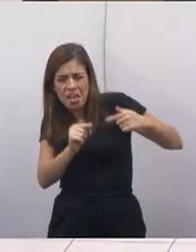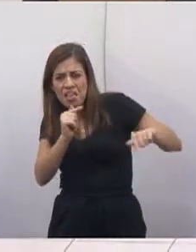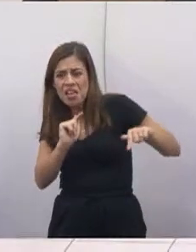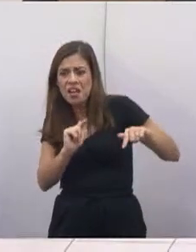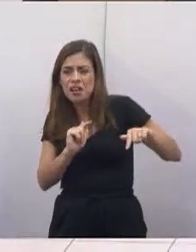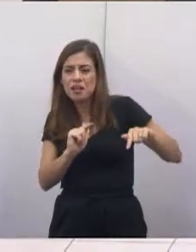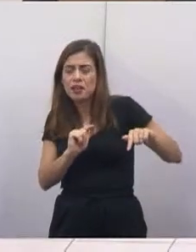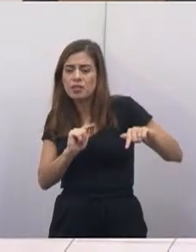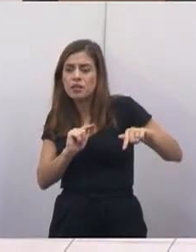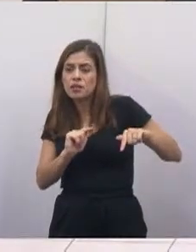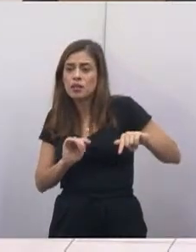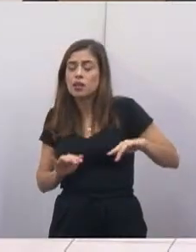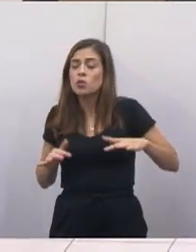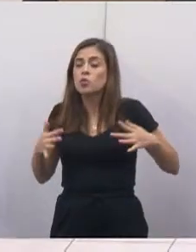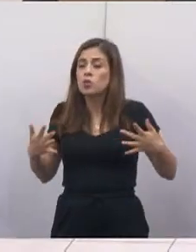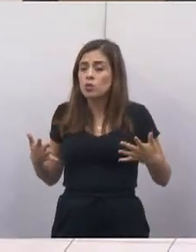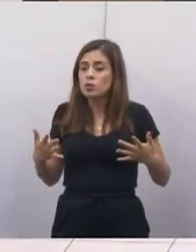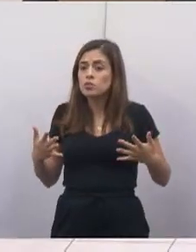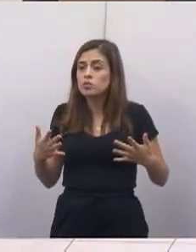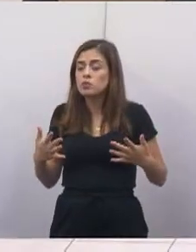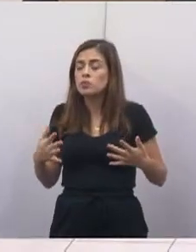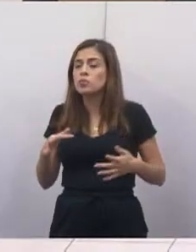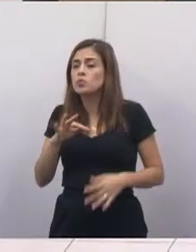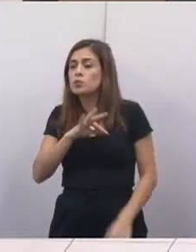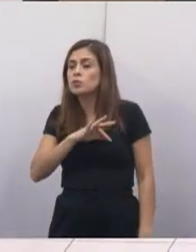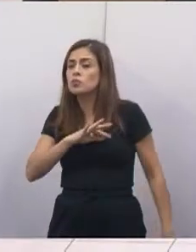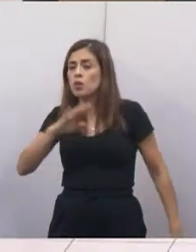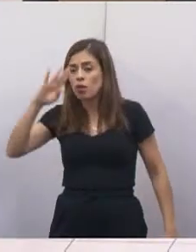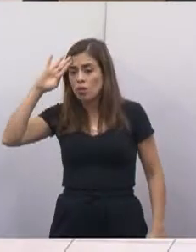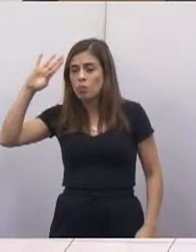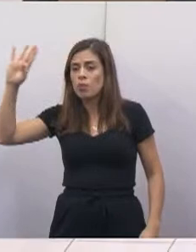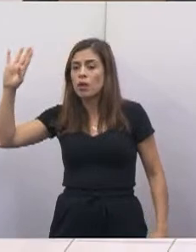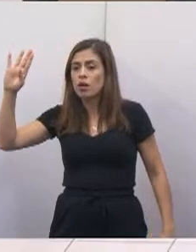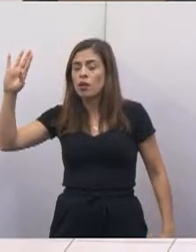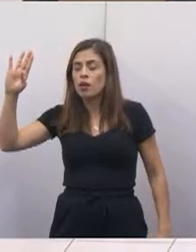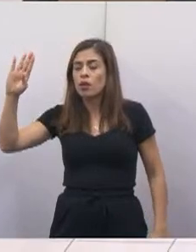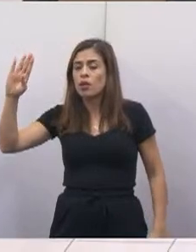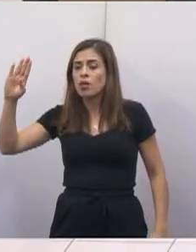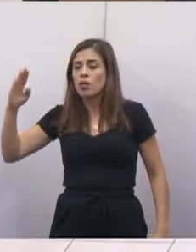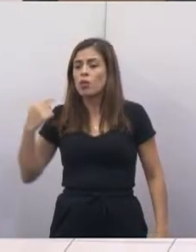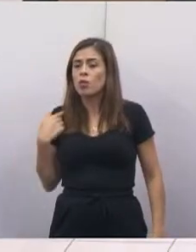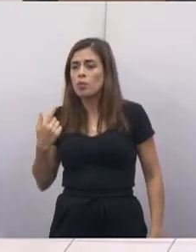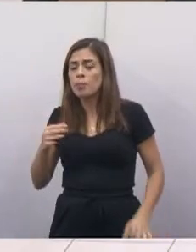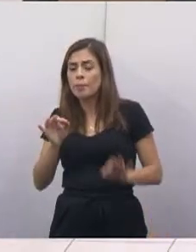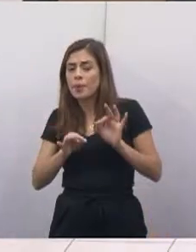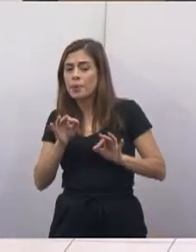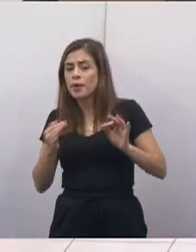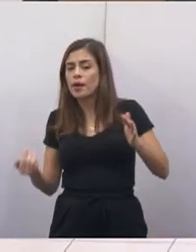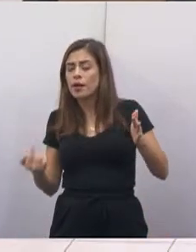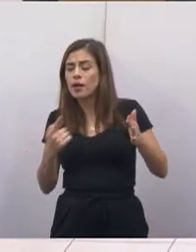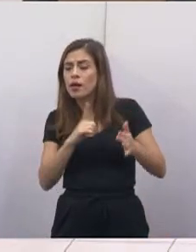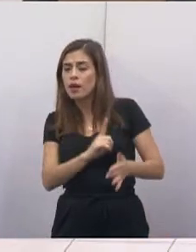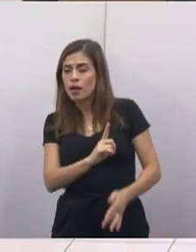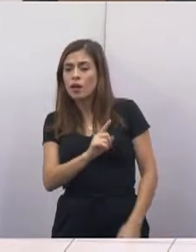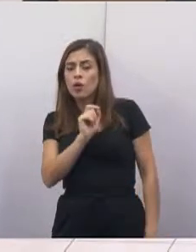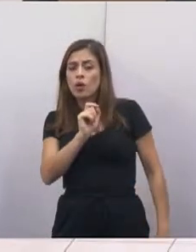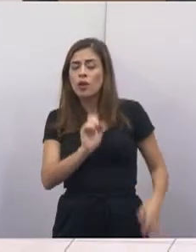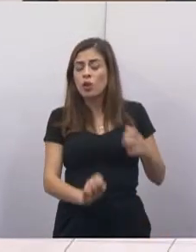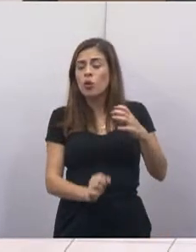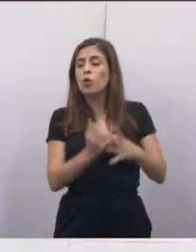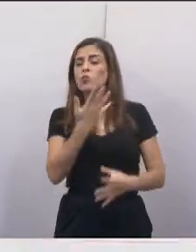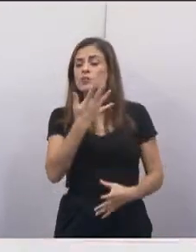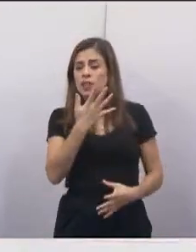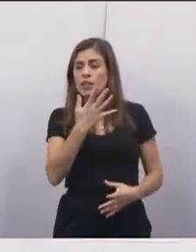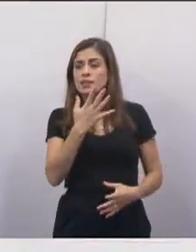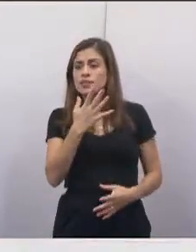que, quanto o comandante do quartel não estiver preparado para poder estar lá no local e ver o que essa população passa no Dr.